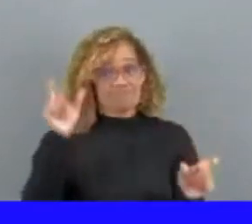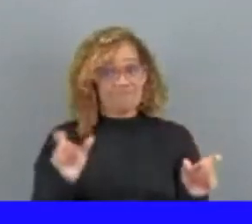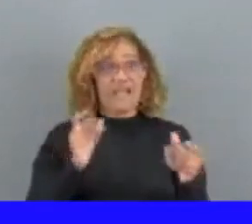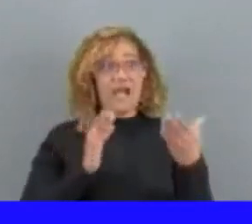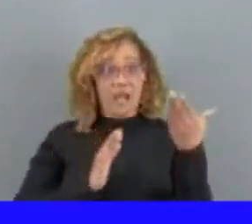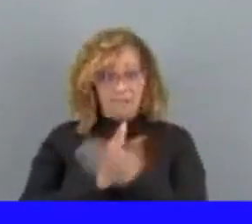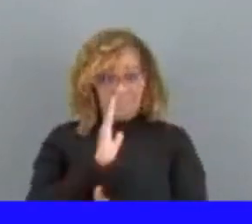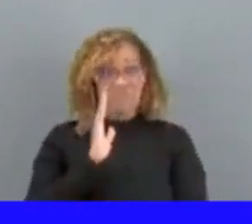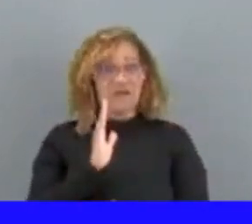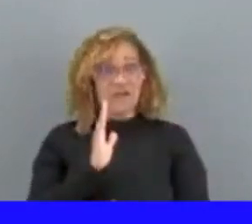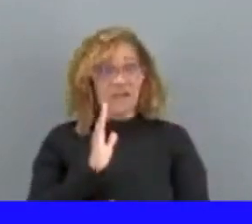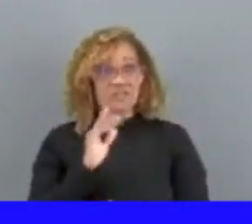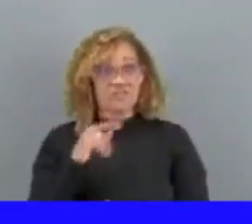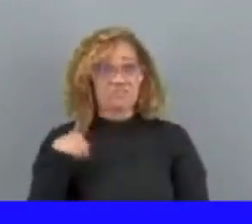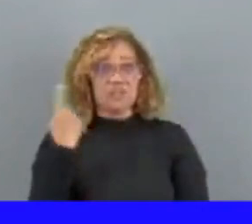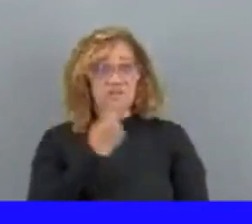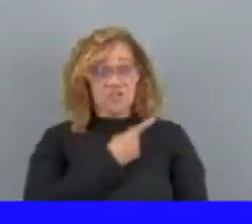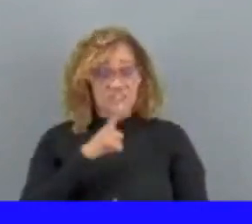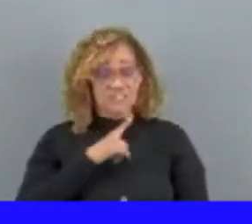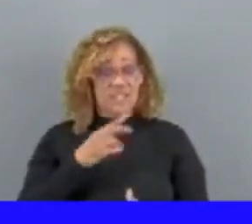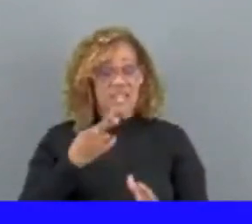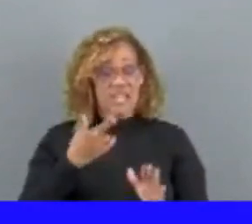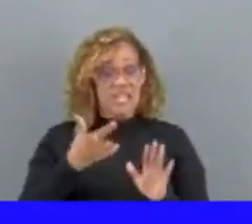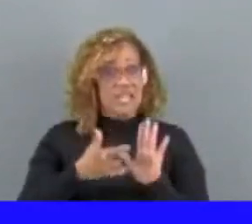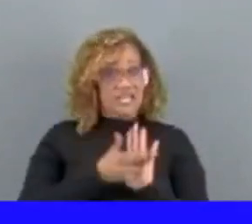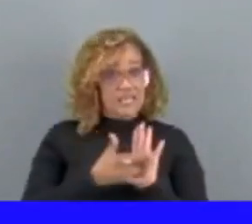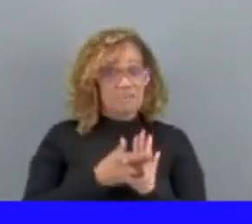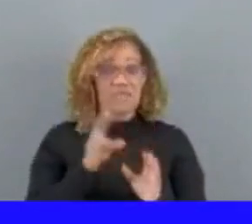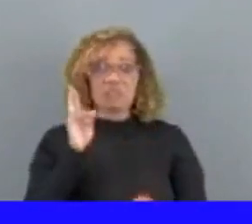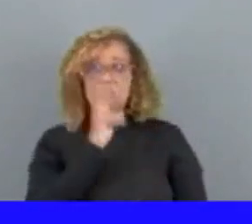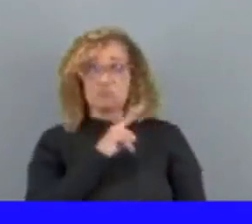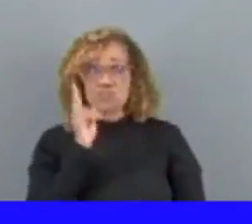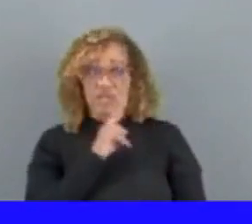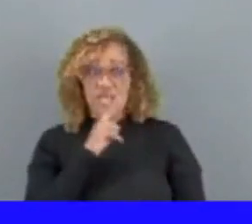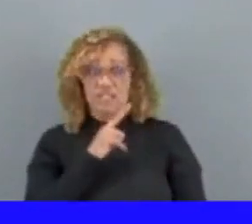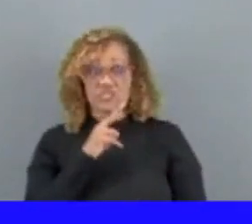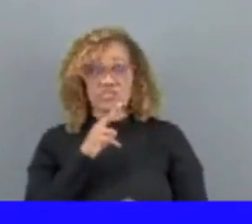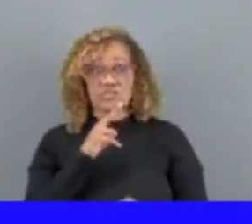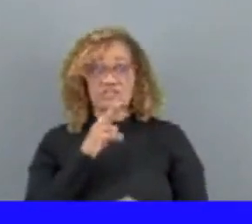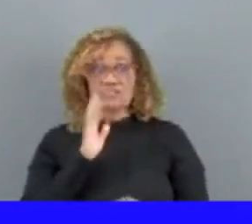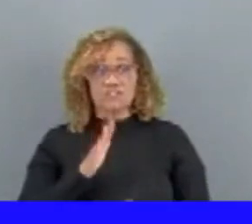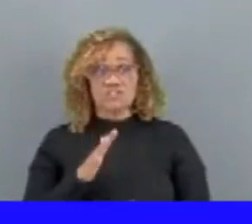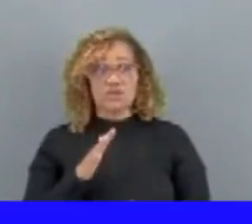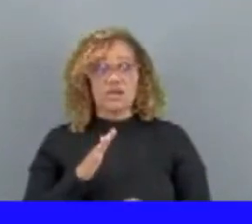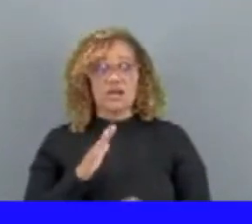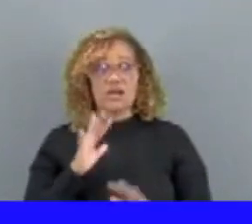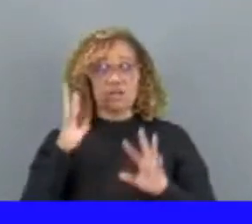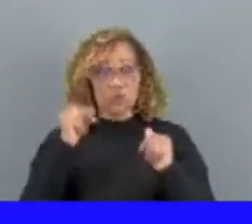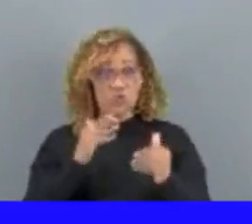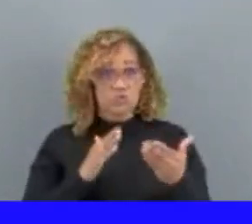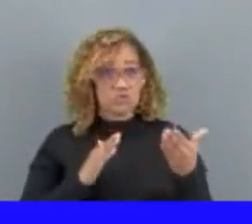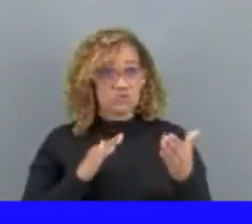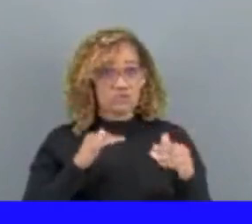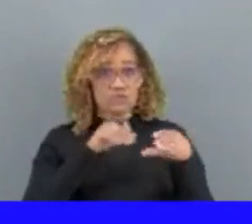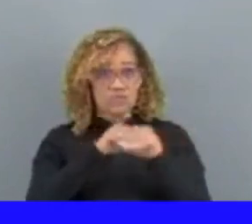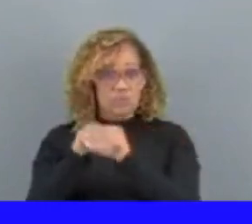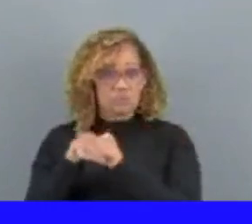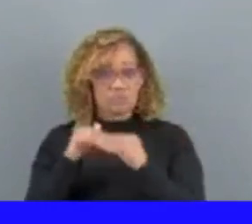aprovados. Nós temos um requerimento de urgência para o plenário. Todos concordando, aprovado o